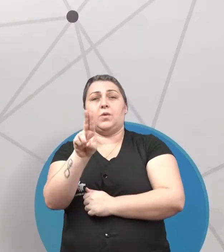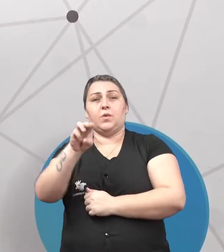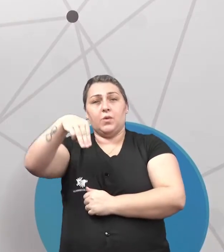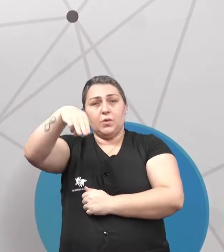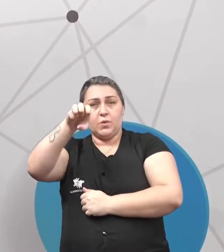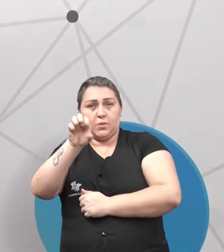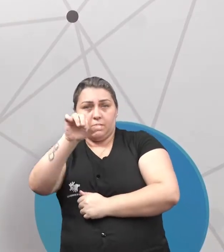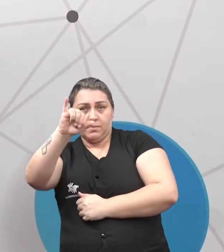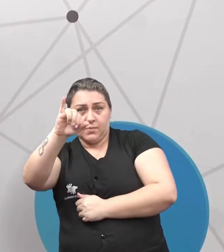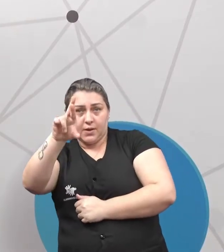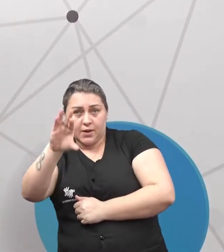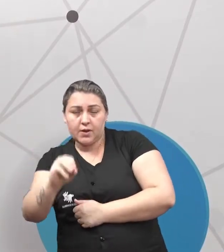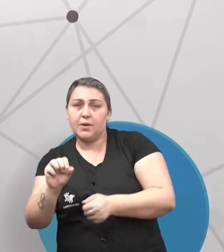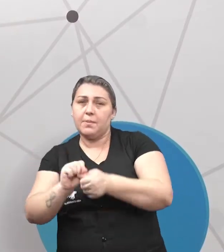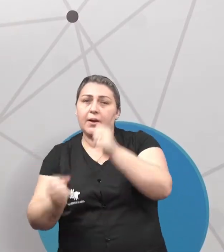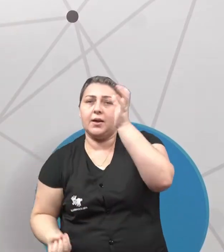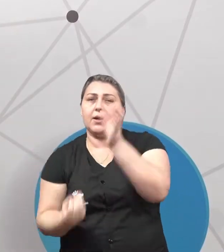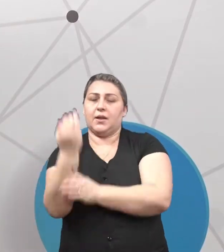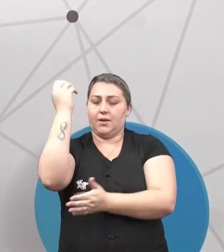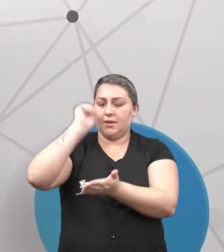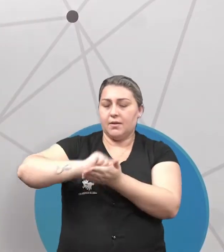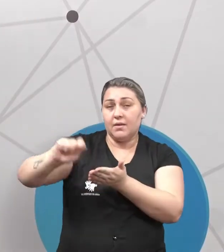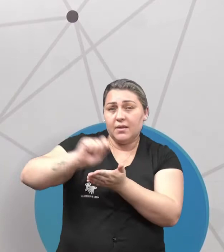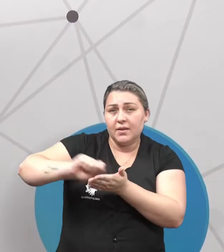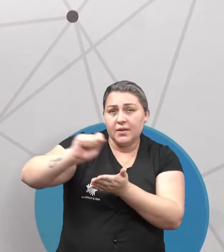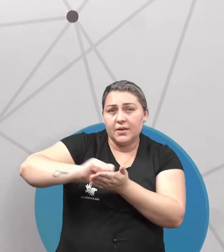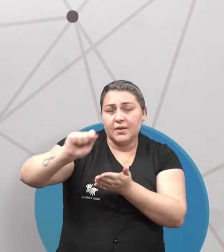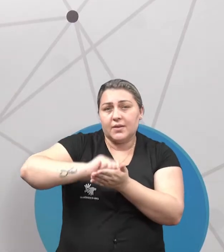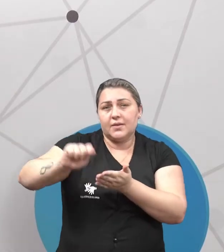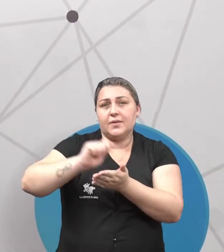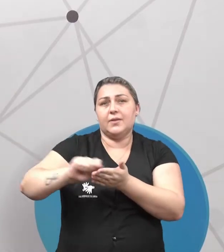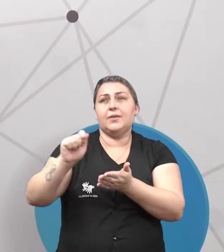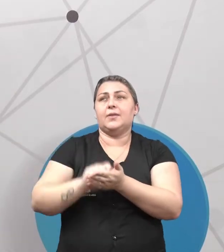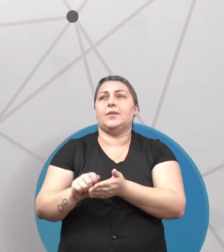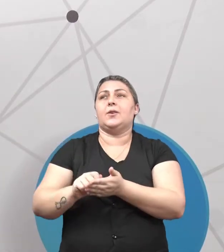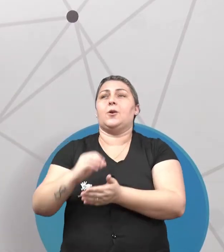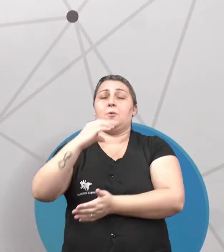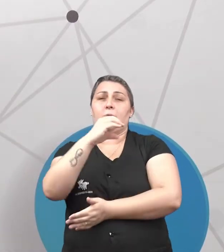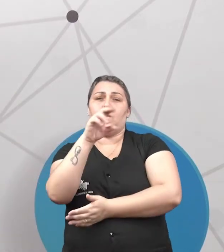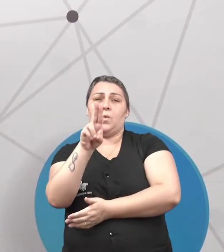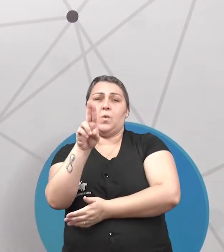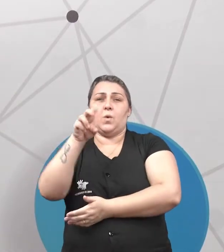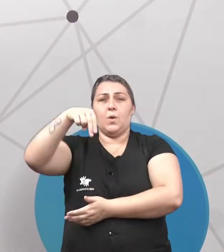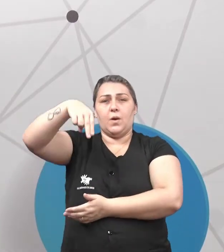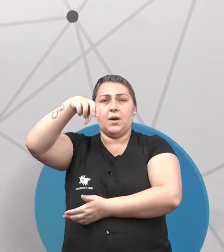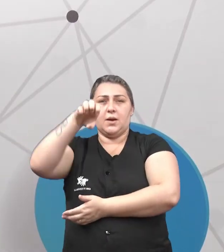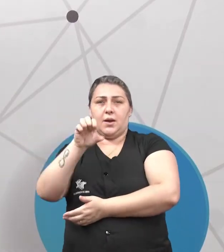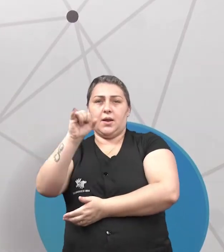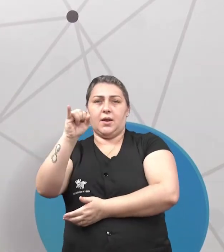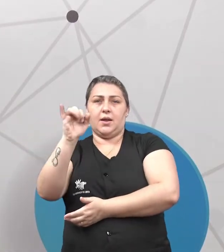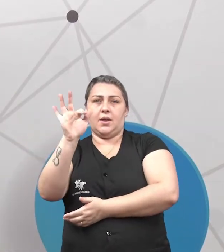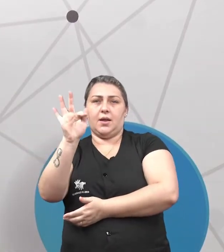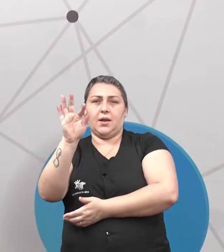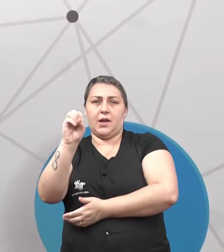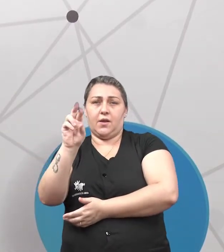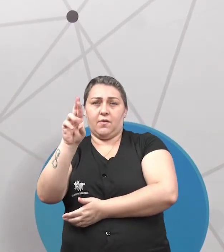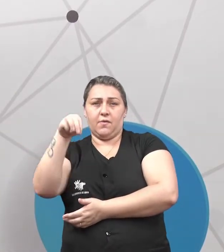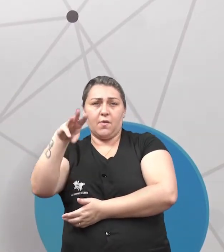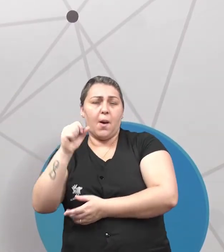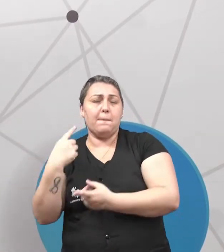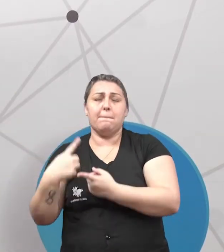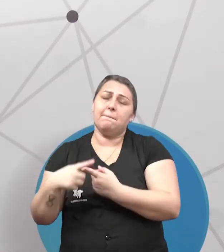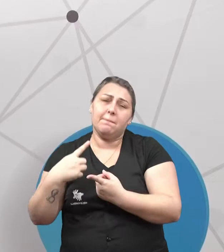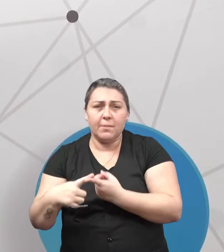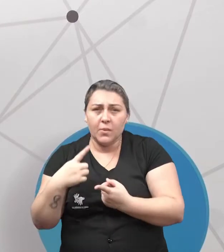com os sumérios, eles criam aí essa escrita cuneiforme, essa chamada escrita cuneiforme, né? Mas por que a